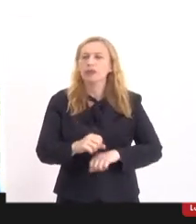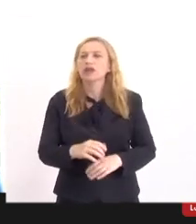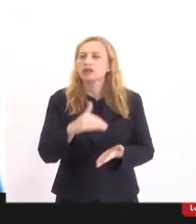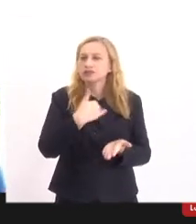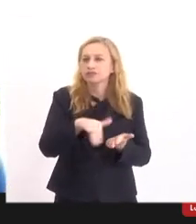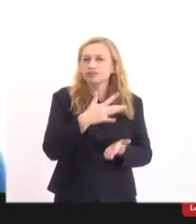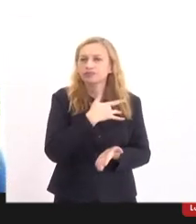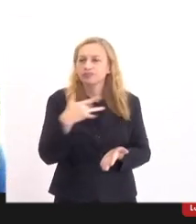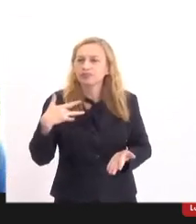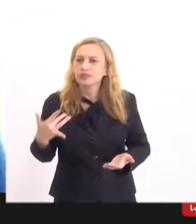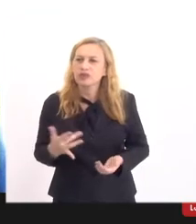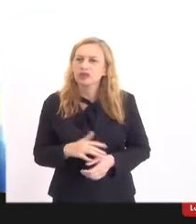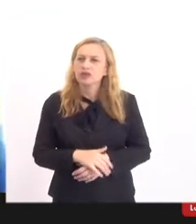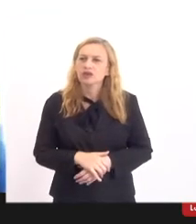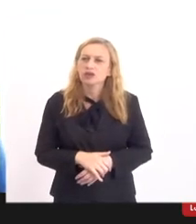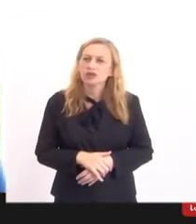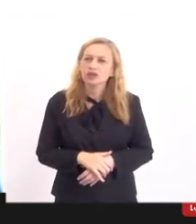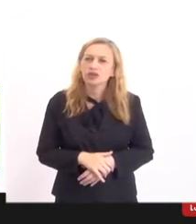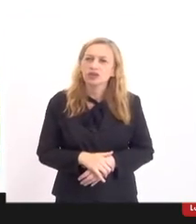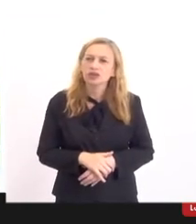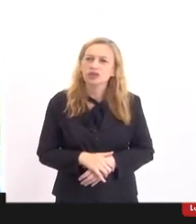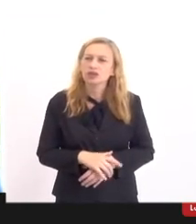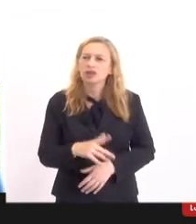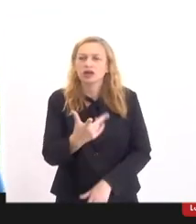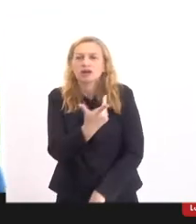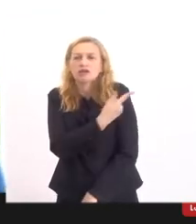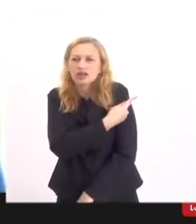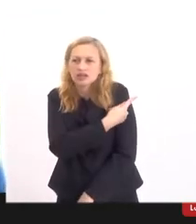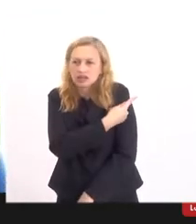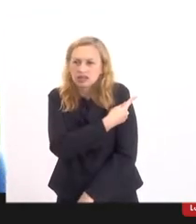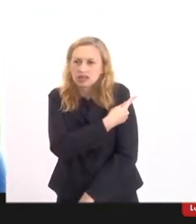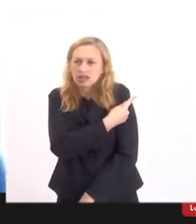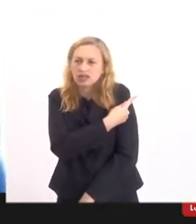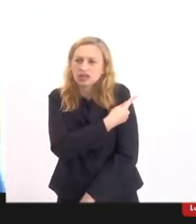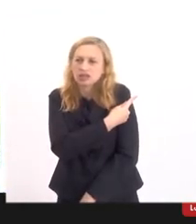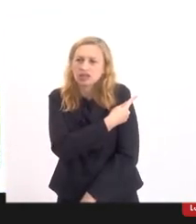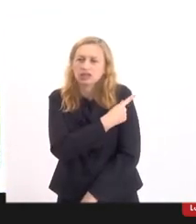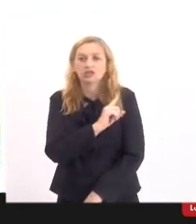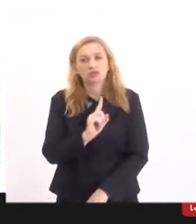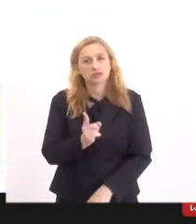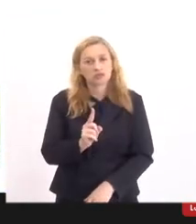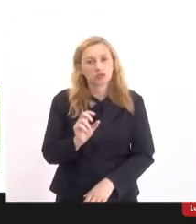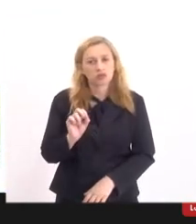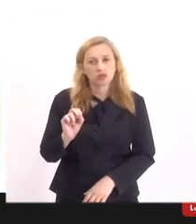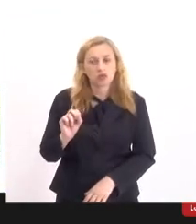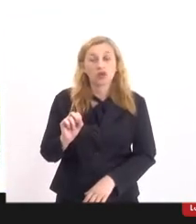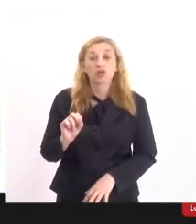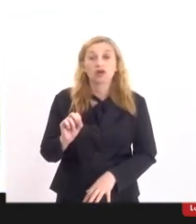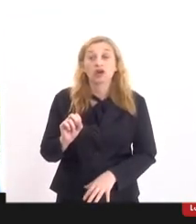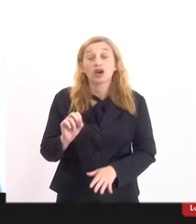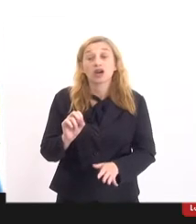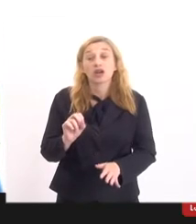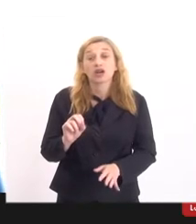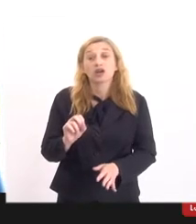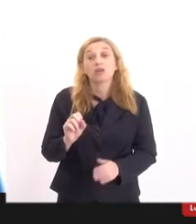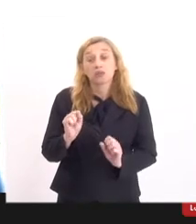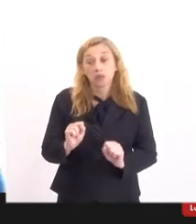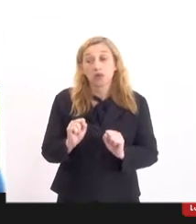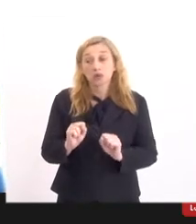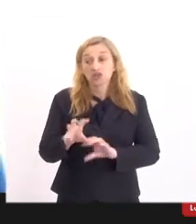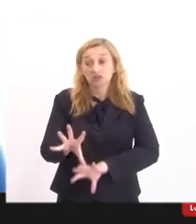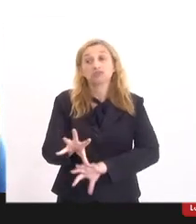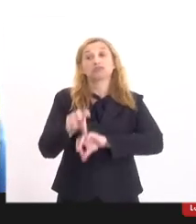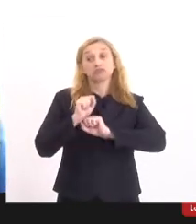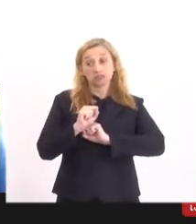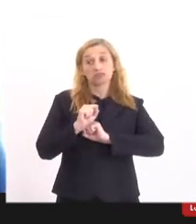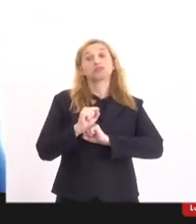de Saúde, uma pessoa vacinada tem 8 vezes menos chance de desenvolver um quadro grave